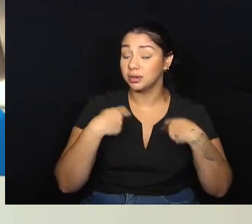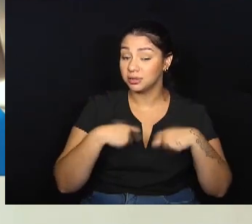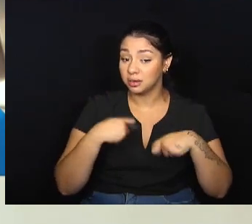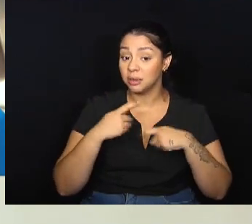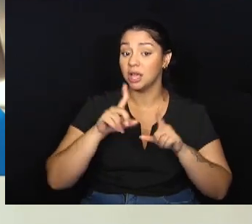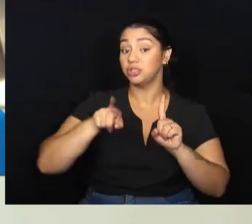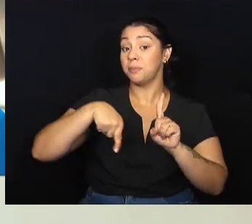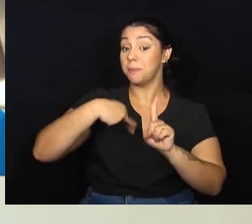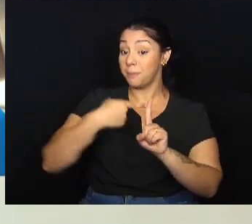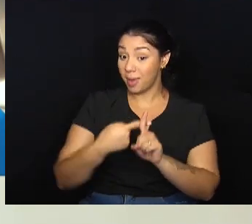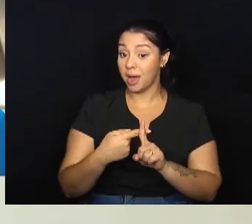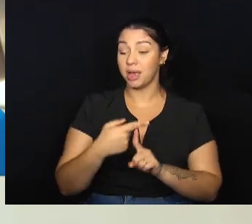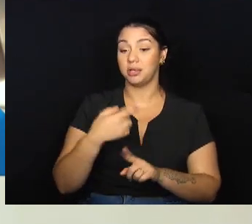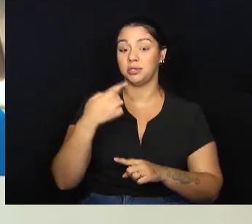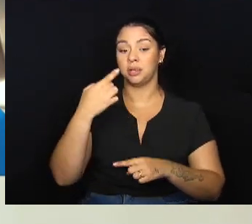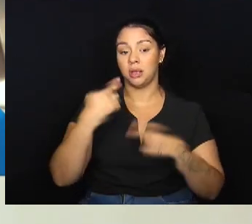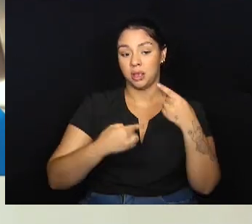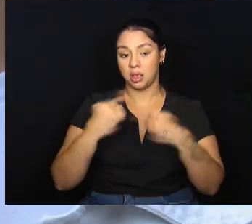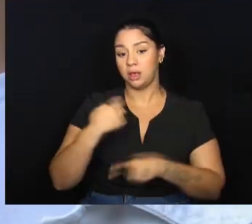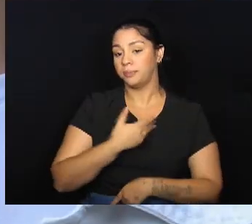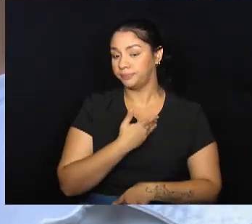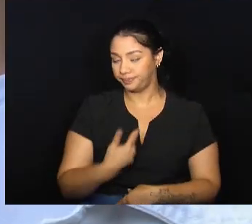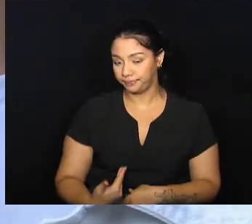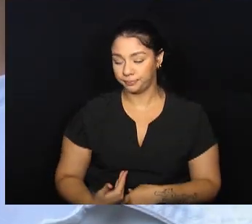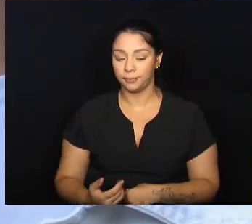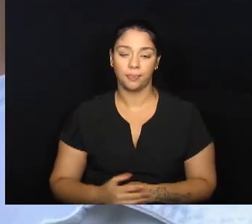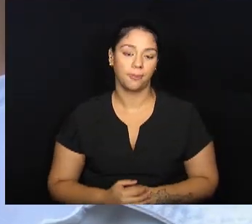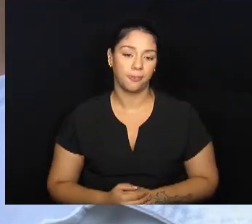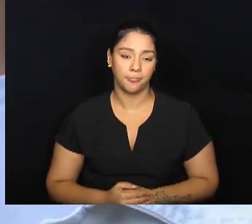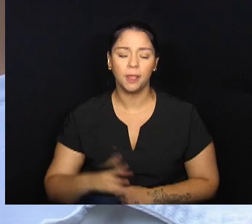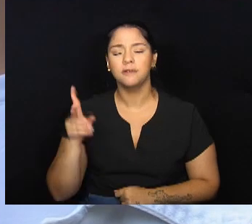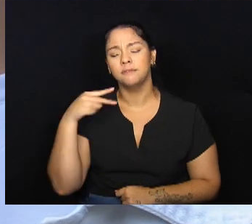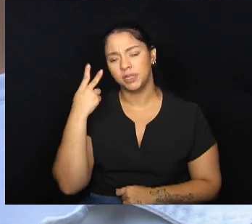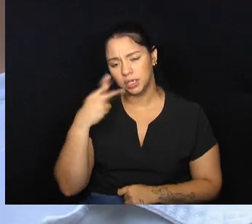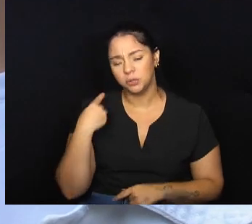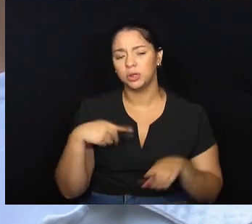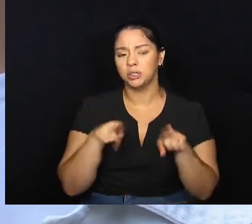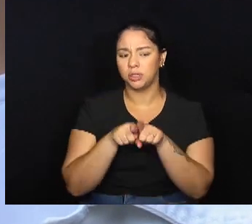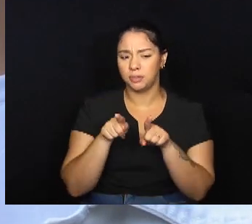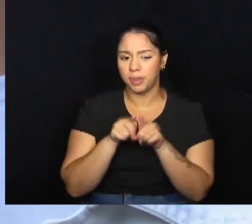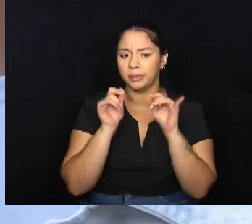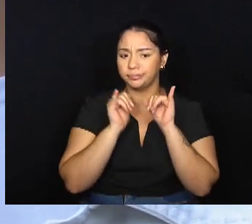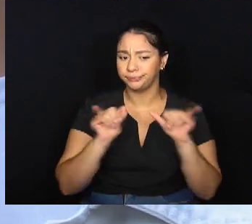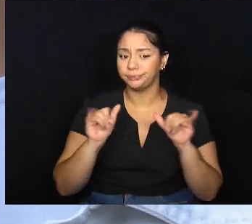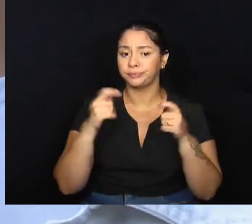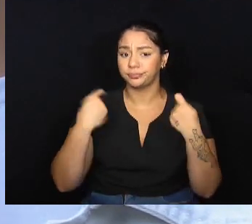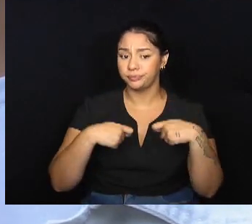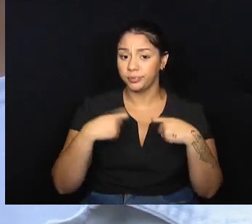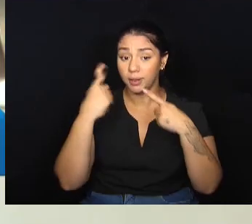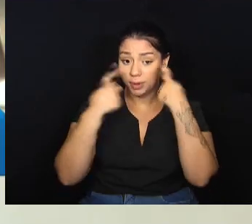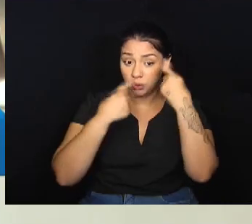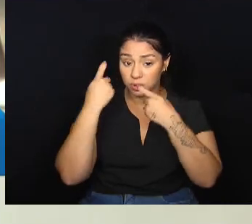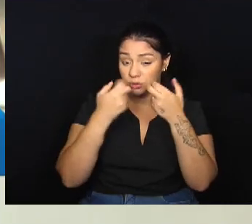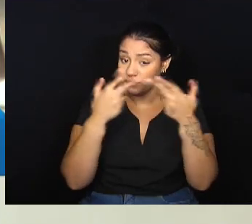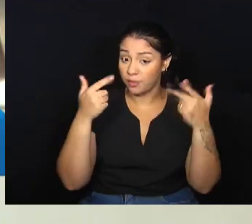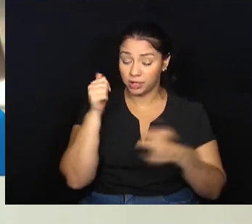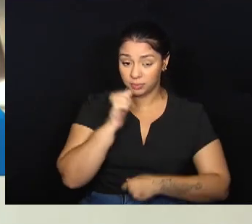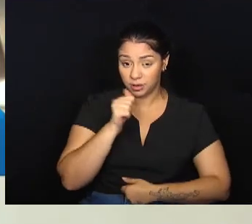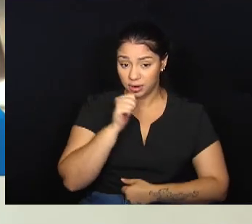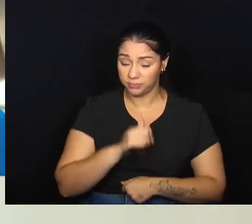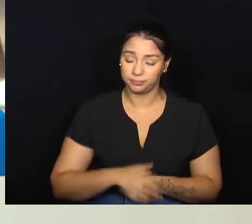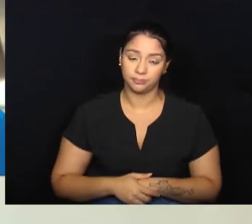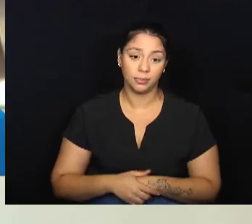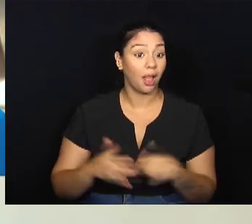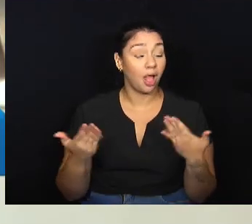a necessidade de mais políticas públicas. Ainda de acordo com a vereadora, essa é uma preocupação de muitas mulheres. Porque nós estamos tendo